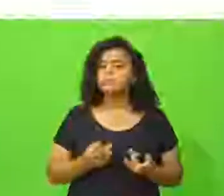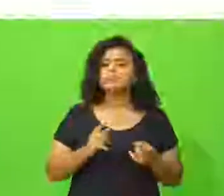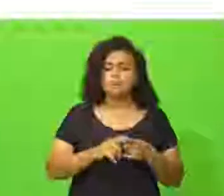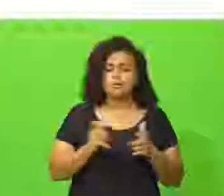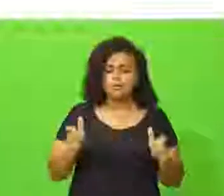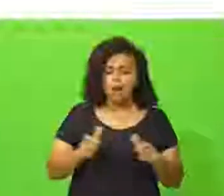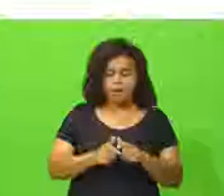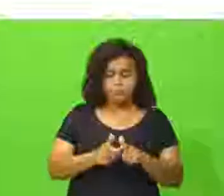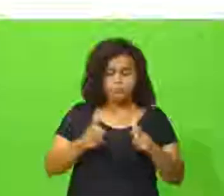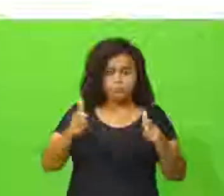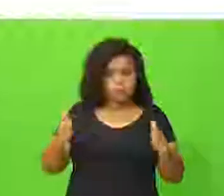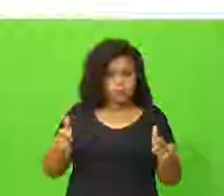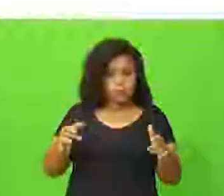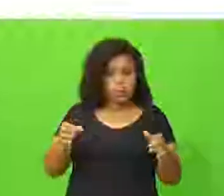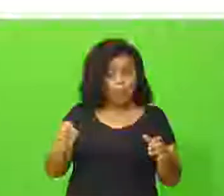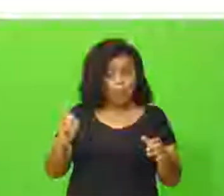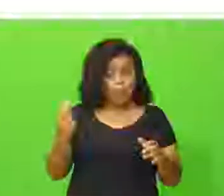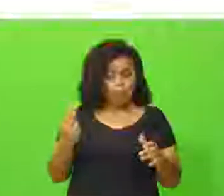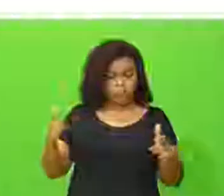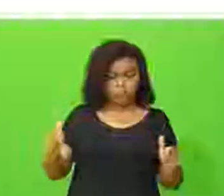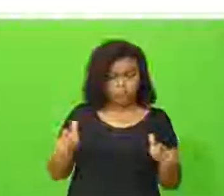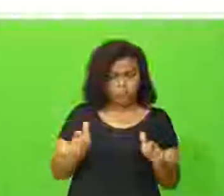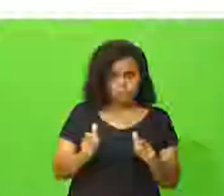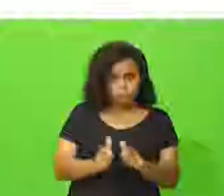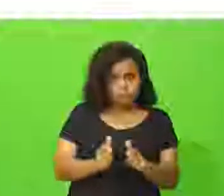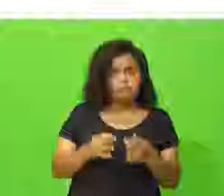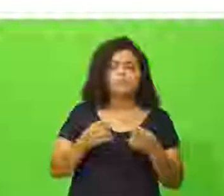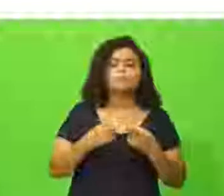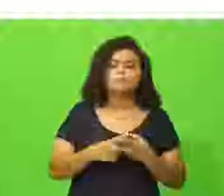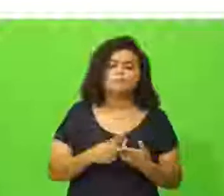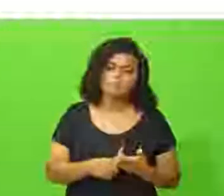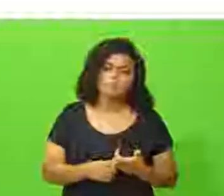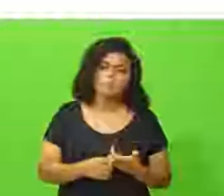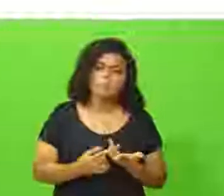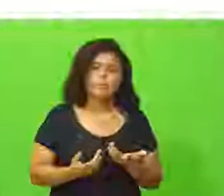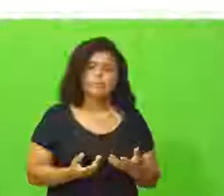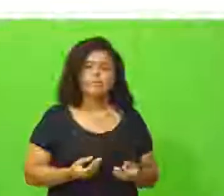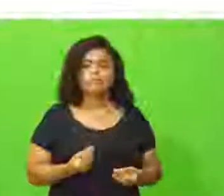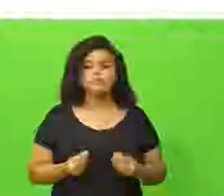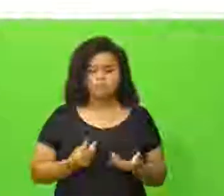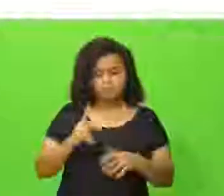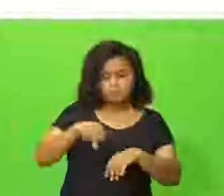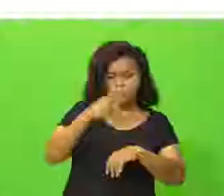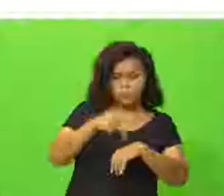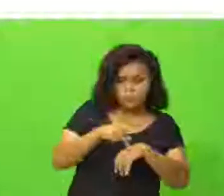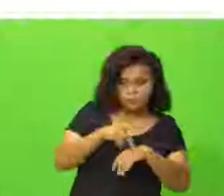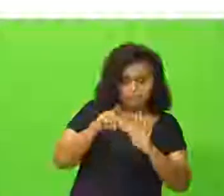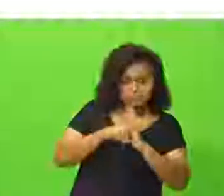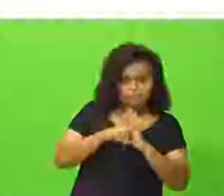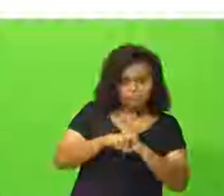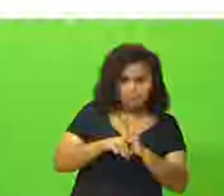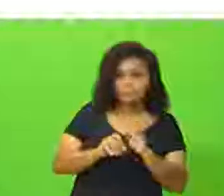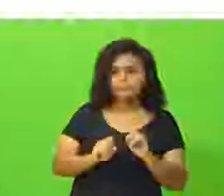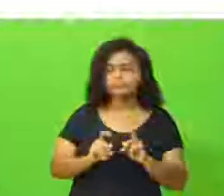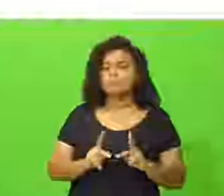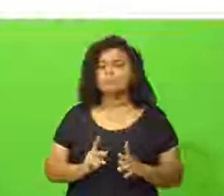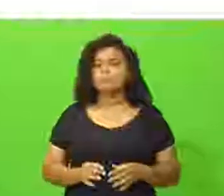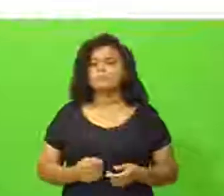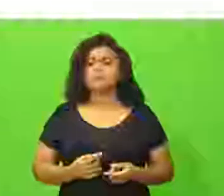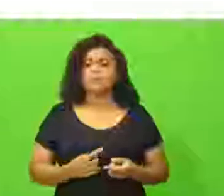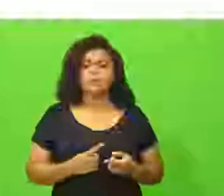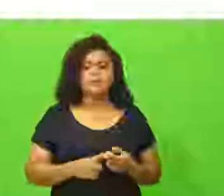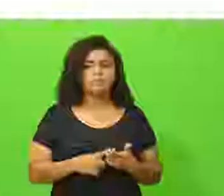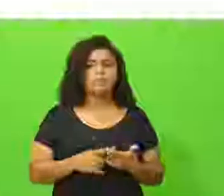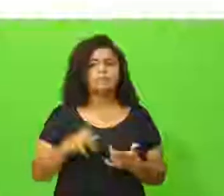de habitantes e, portanto, nós vamos verificar também se vai diminuir a população em determinado país. Continuando, existem também